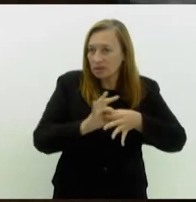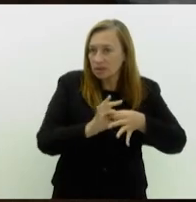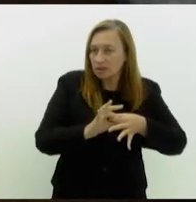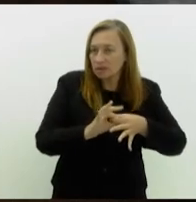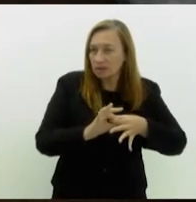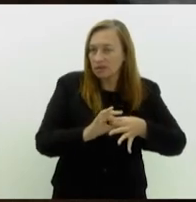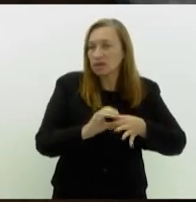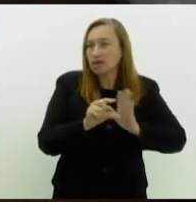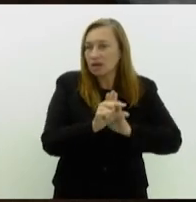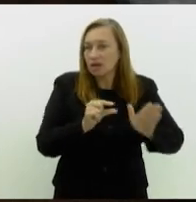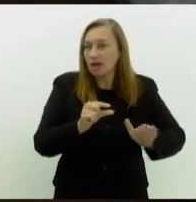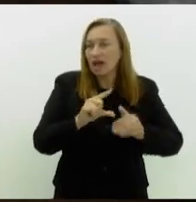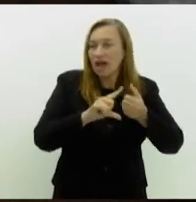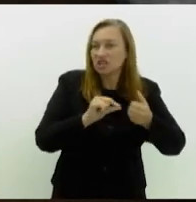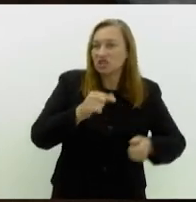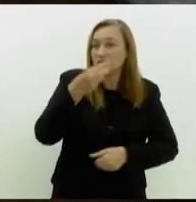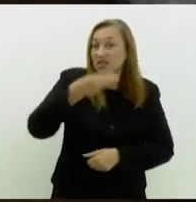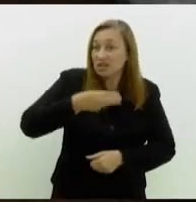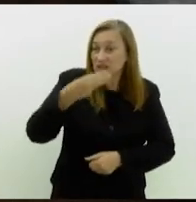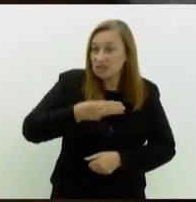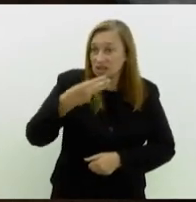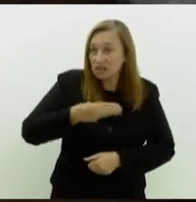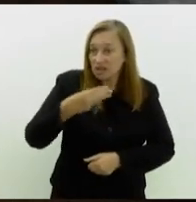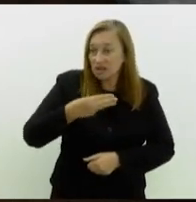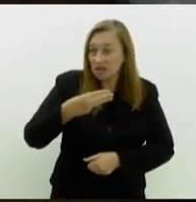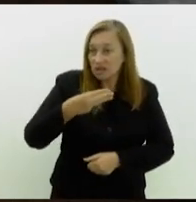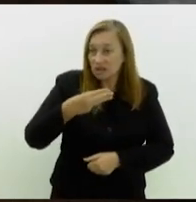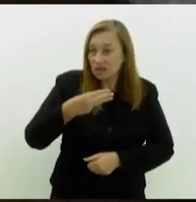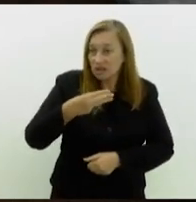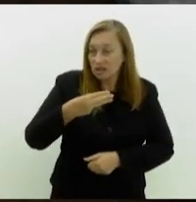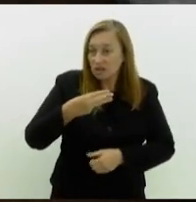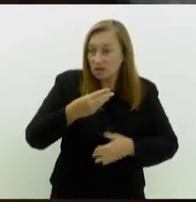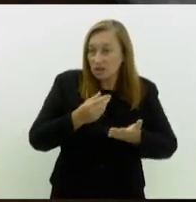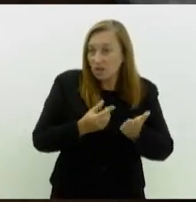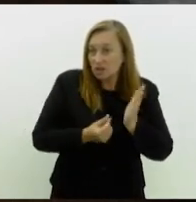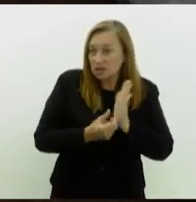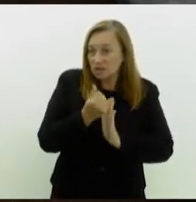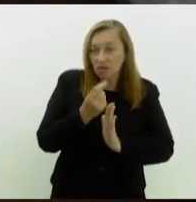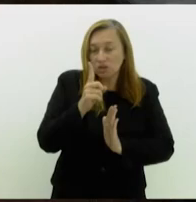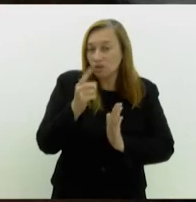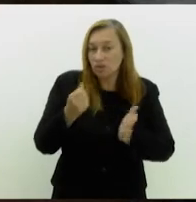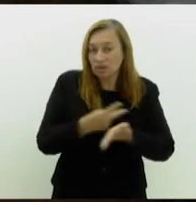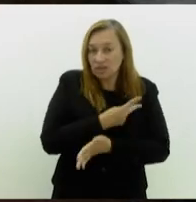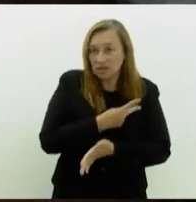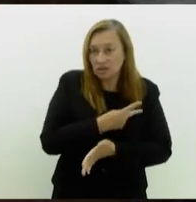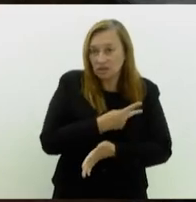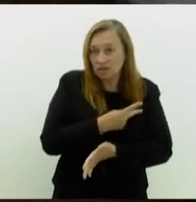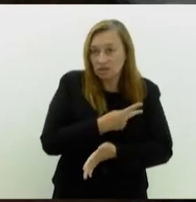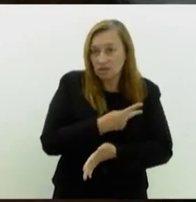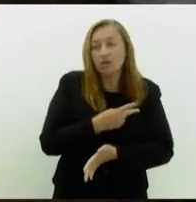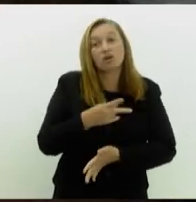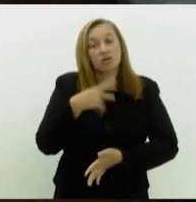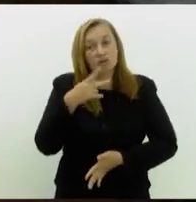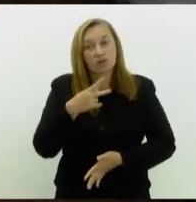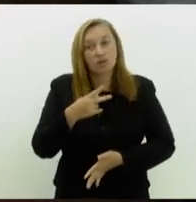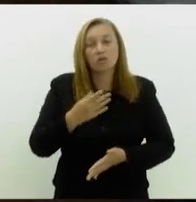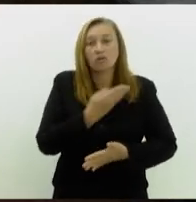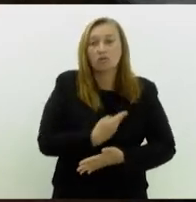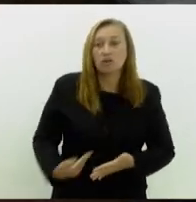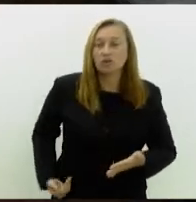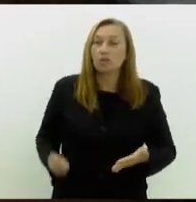cláusula exposta no artigo Tero ao superbit orçamentário coisa que não aconteceu o governador pagou a primeira